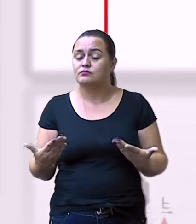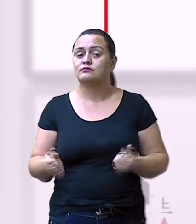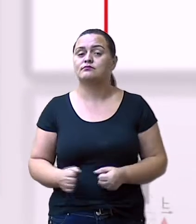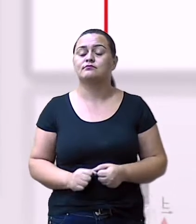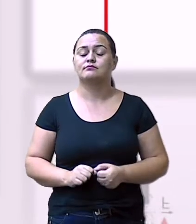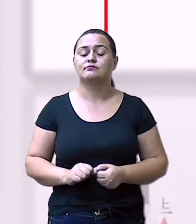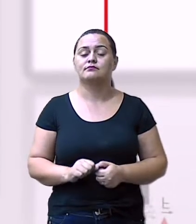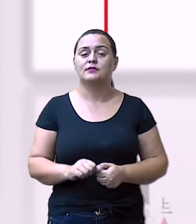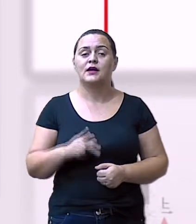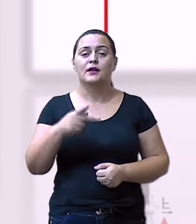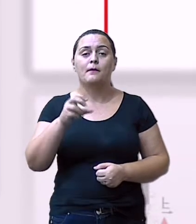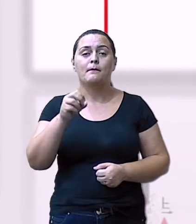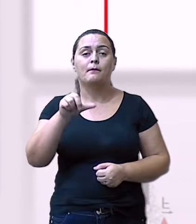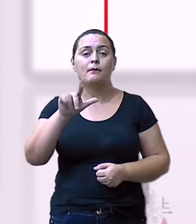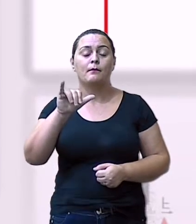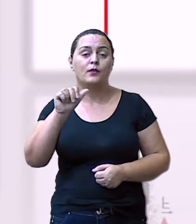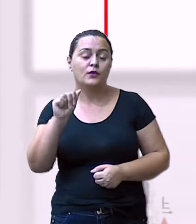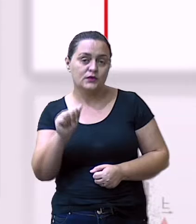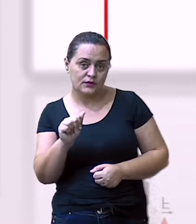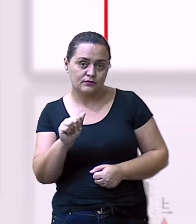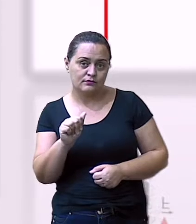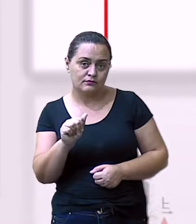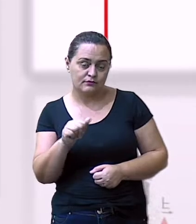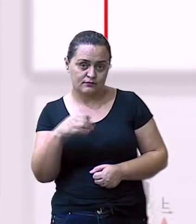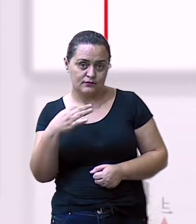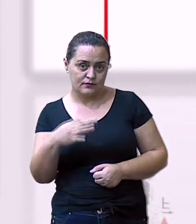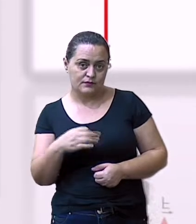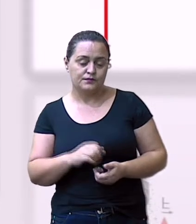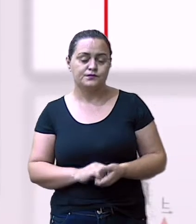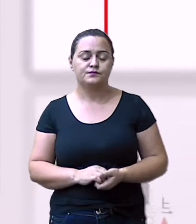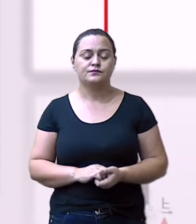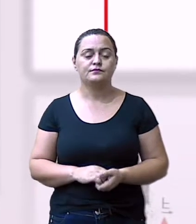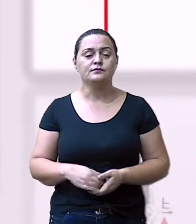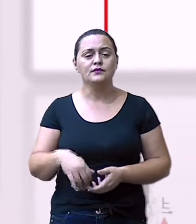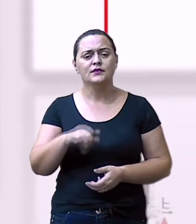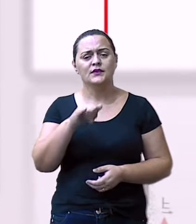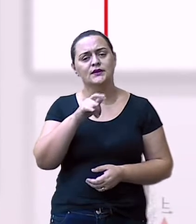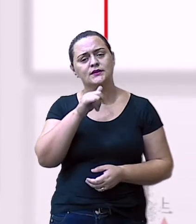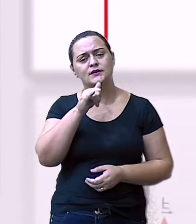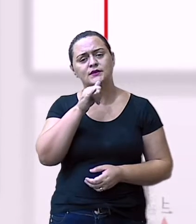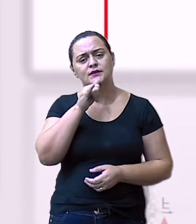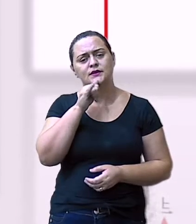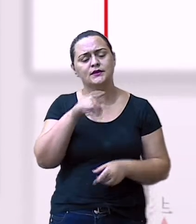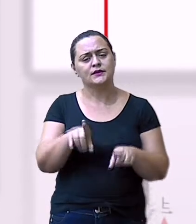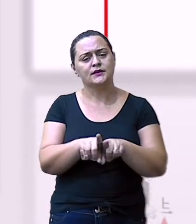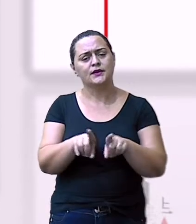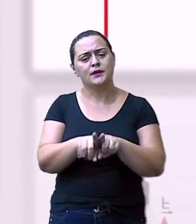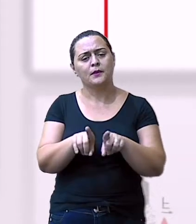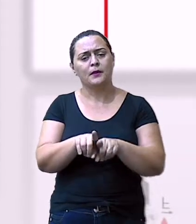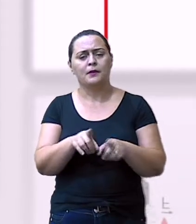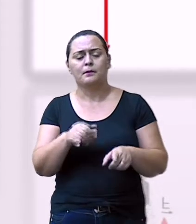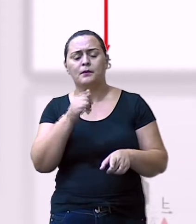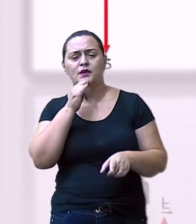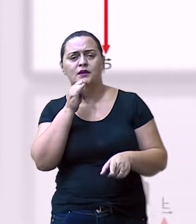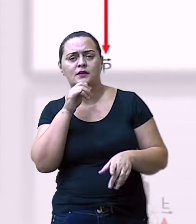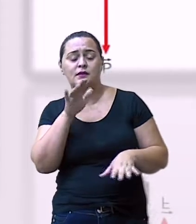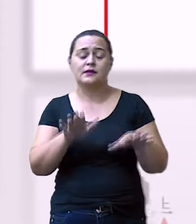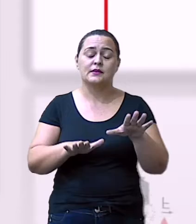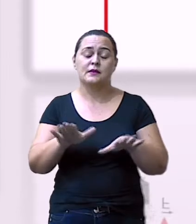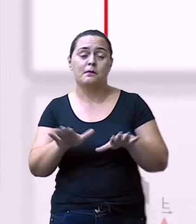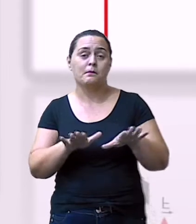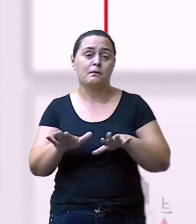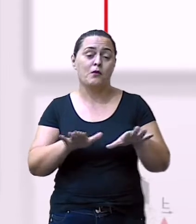força. Optando pelo uso das polias móveis, que se movimentam à medida que a corda é puxada,